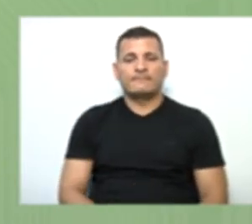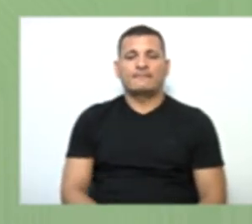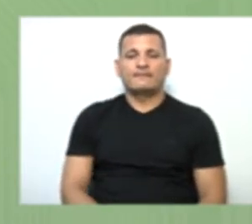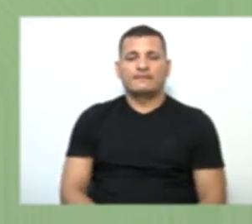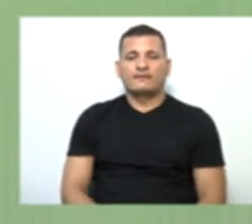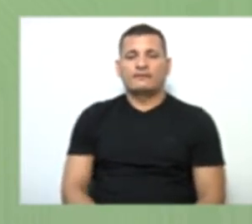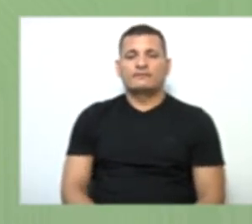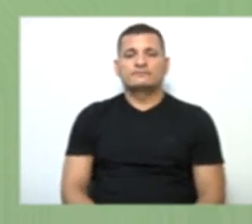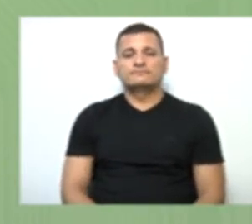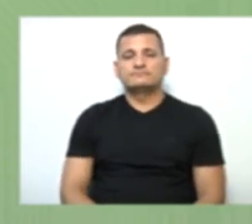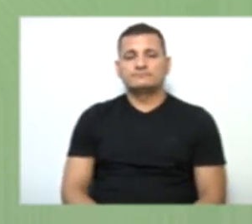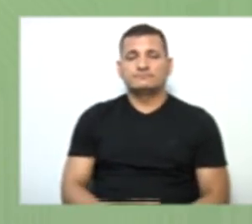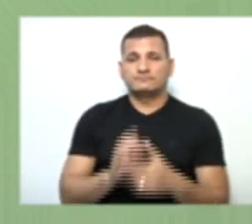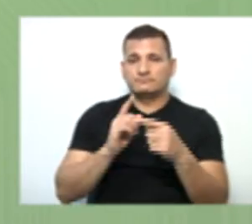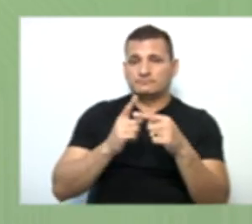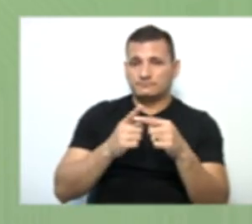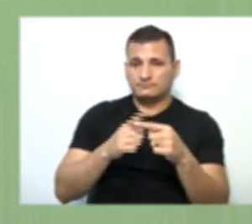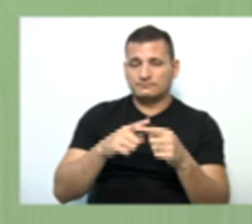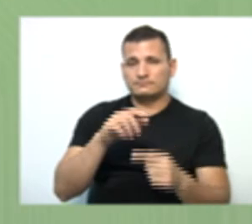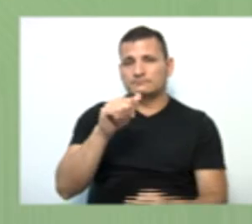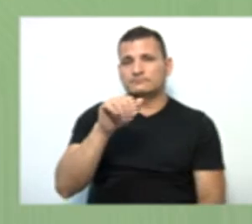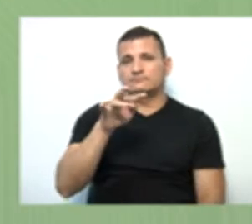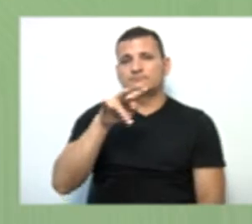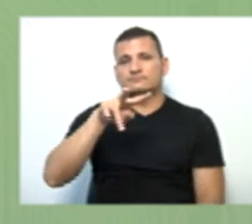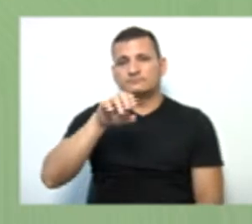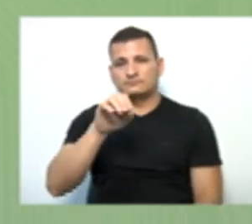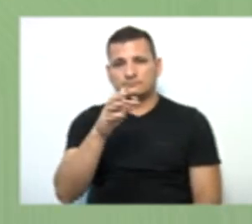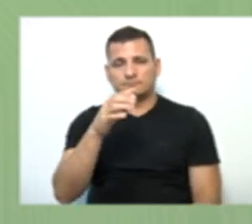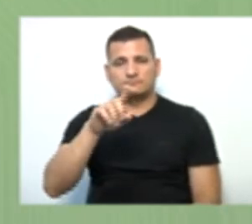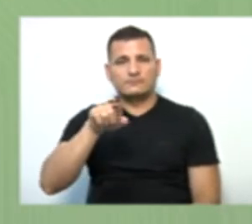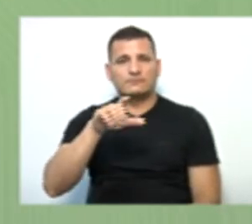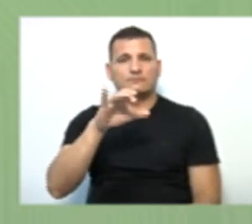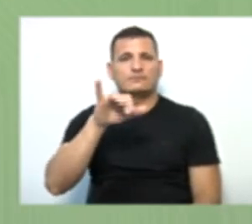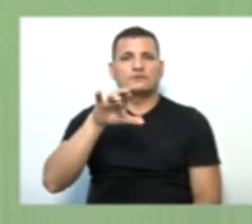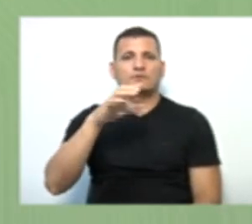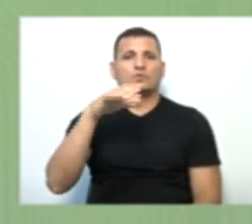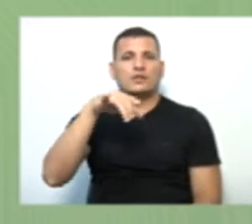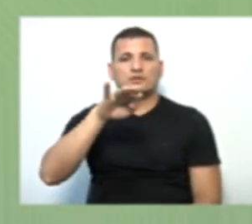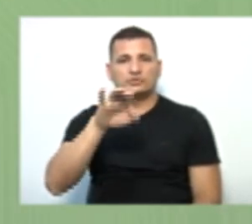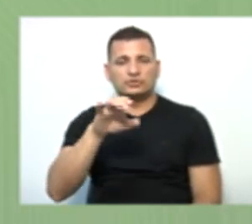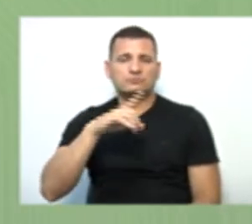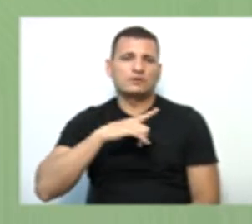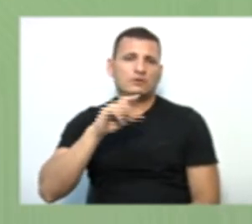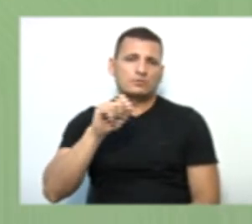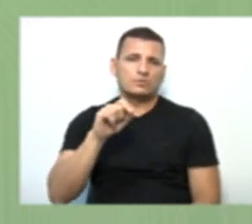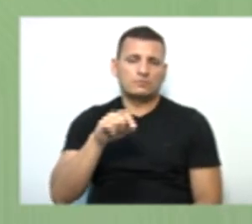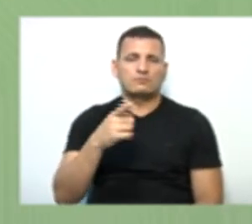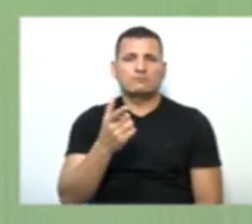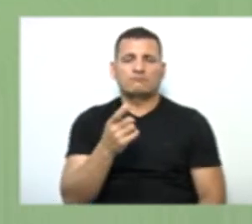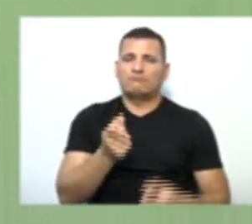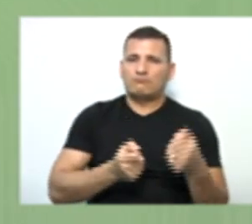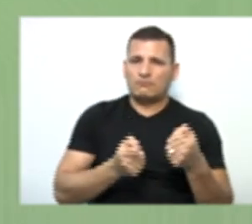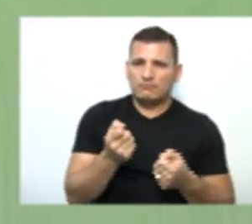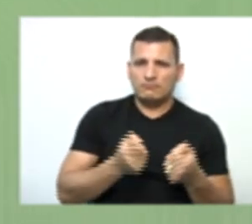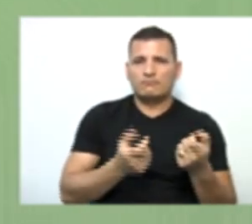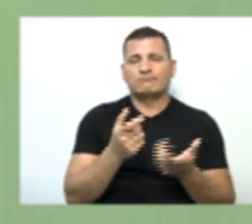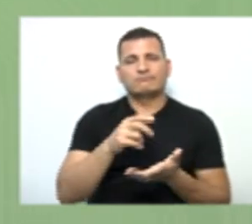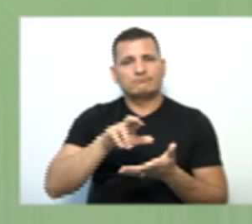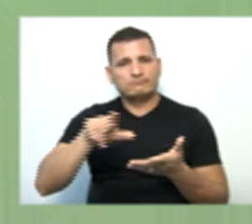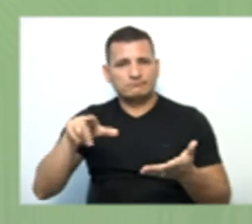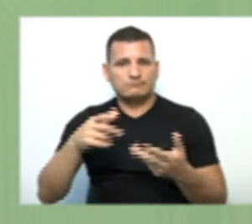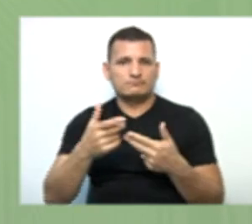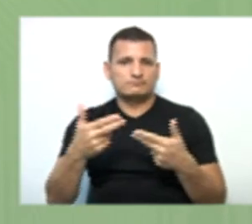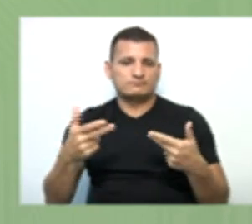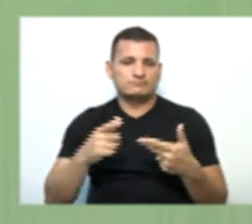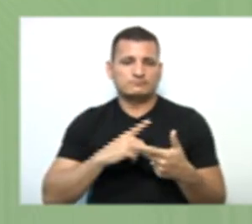contas do ativo não circulante, nós temos imobilizado, né, os veículos da